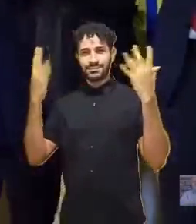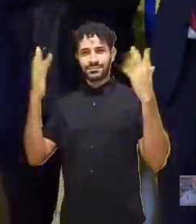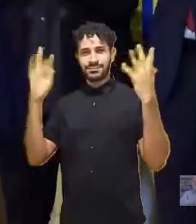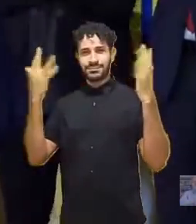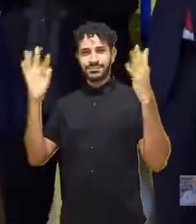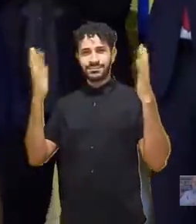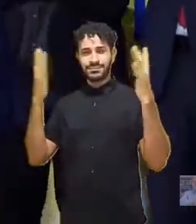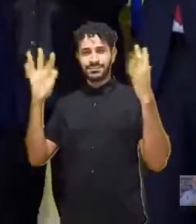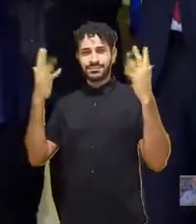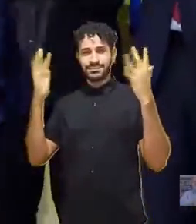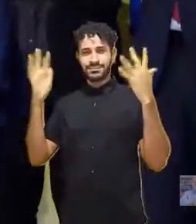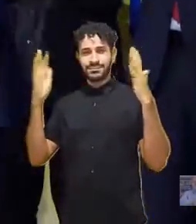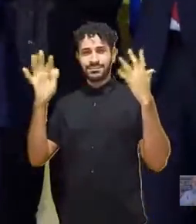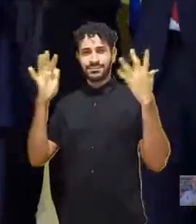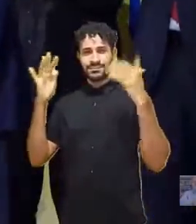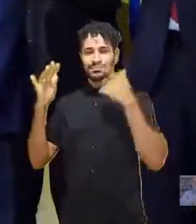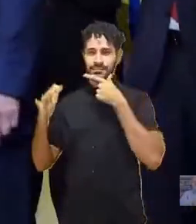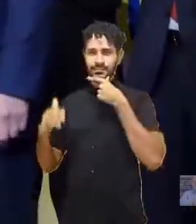ele